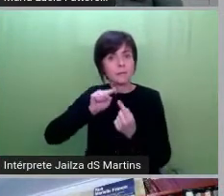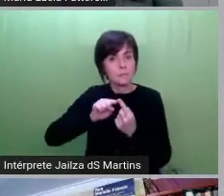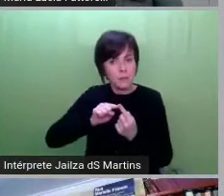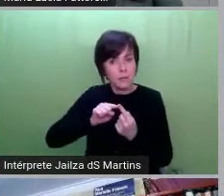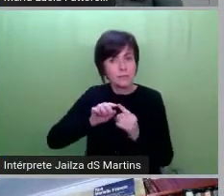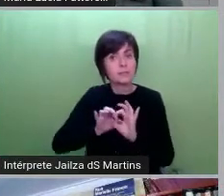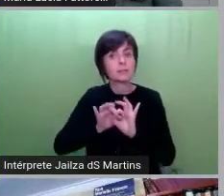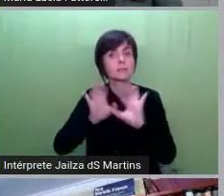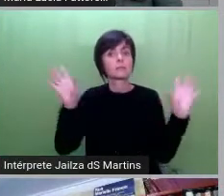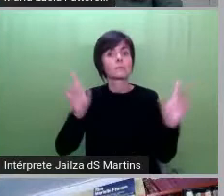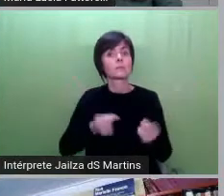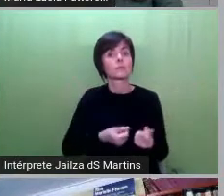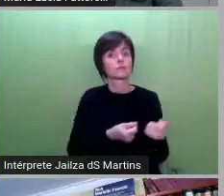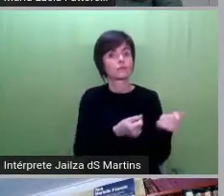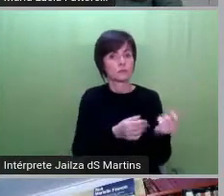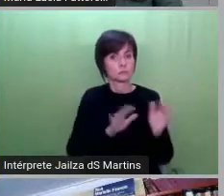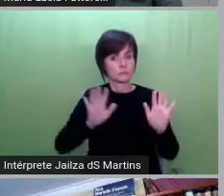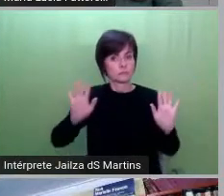câmbio livre.